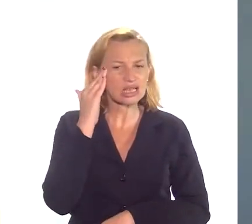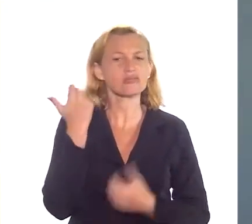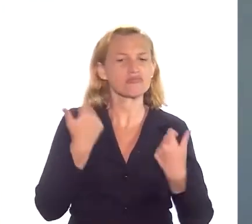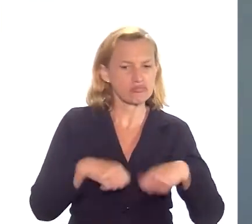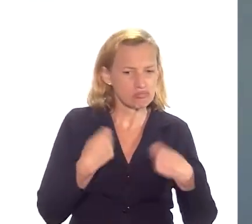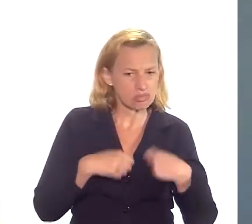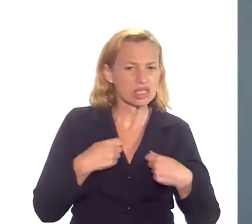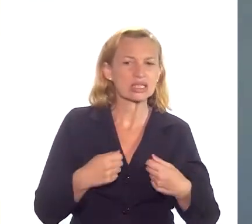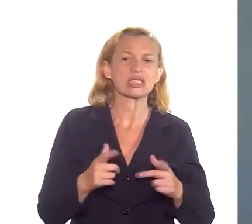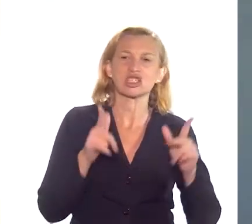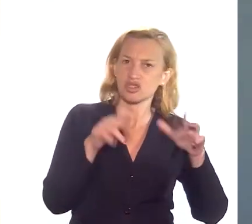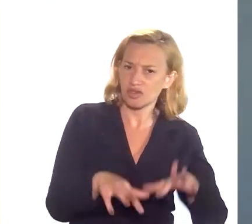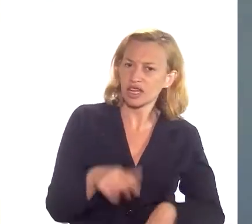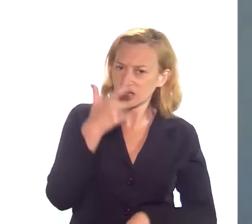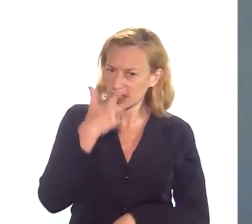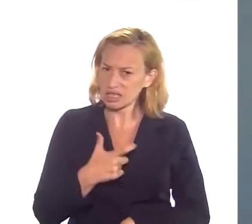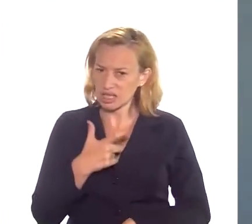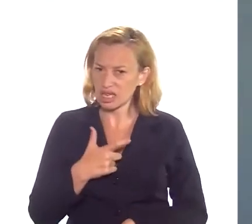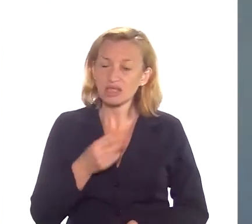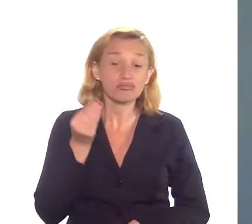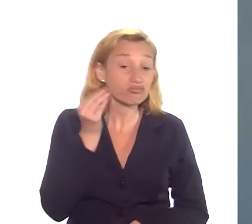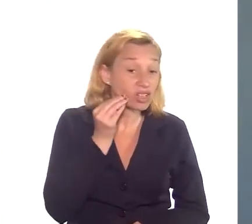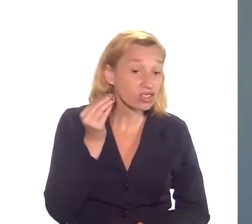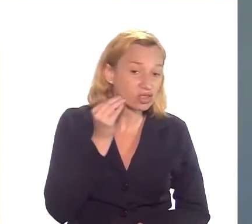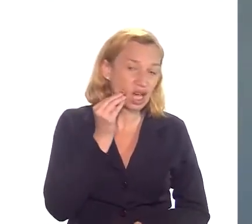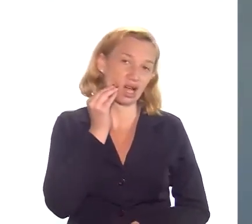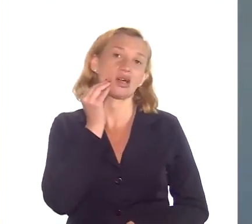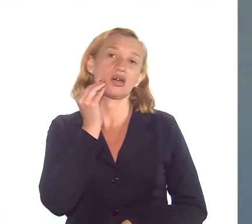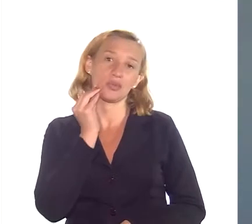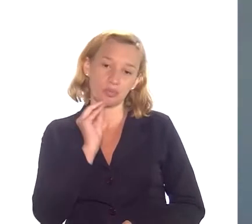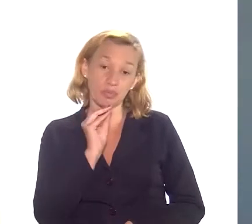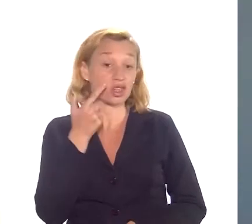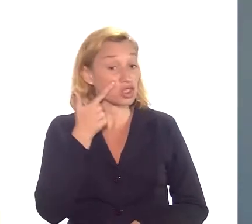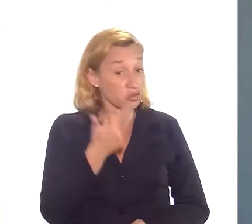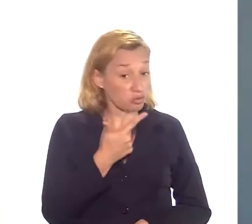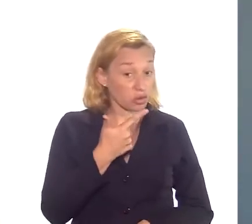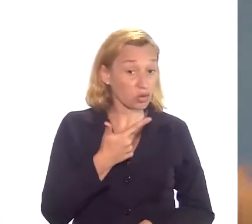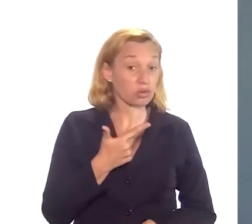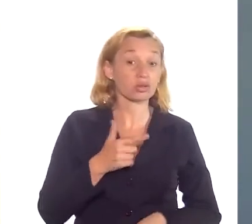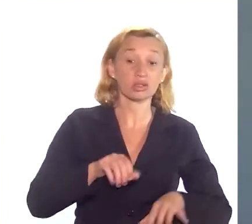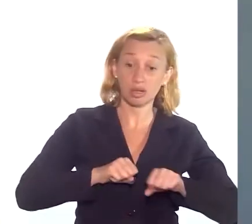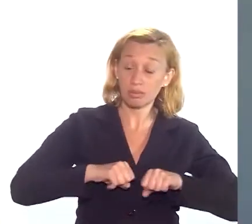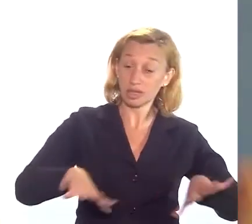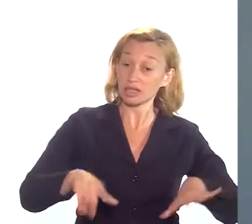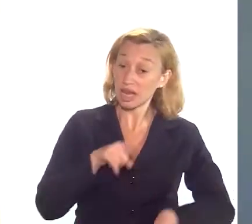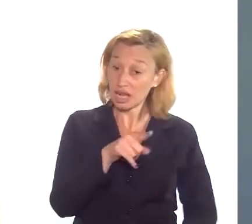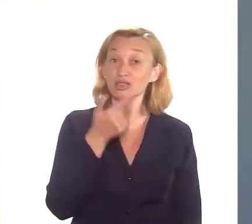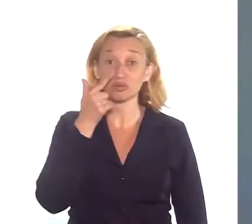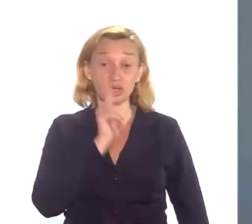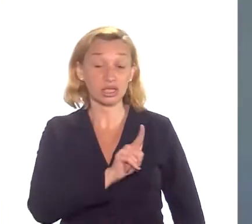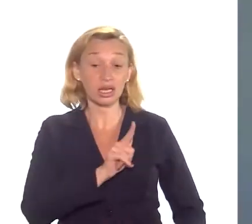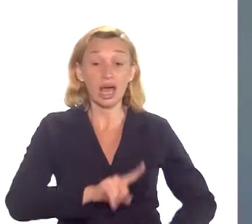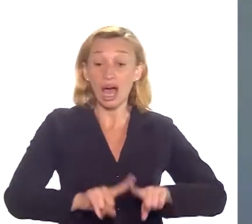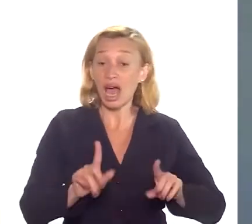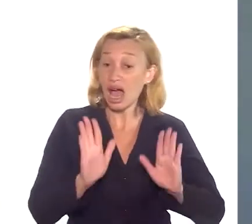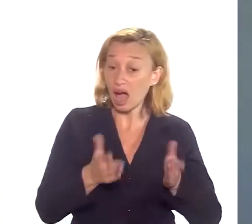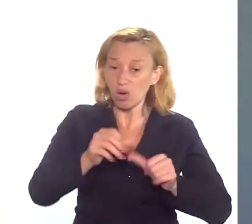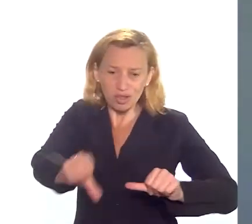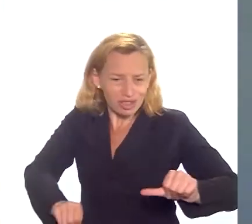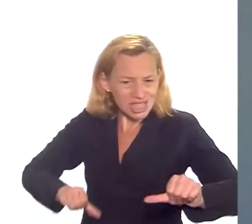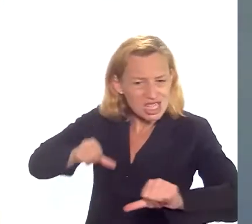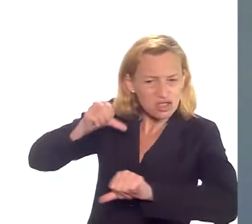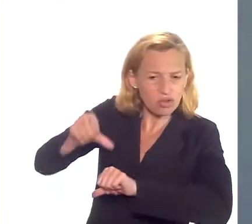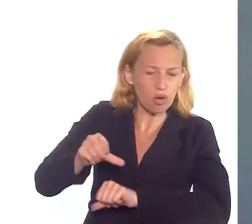habilidade do entender que algo precisa ser diferente e testar esse diferente, a gente viu que na pandemia elas